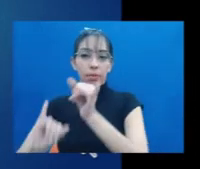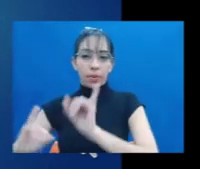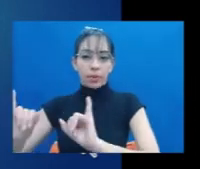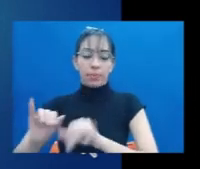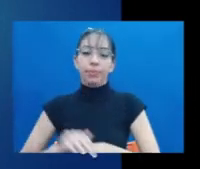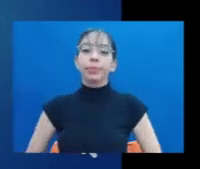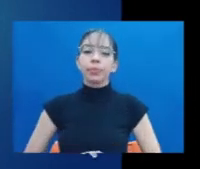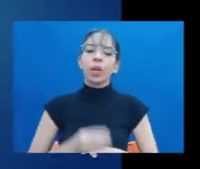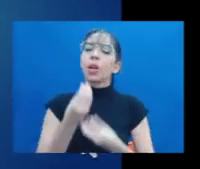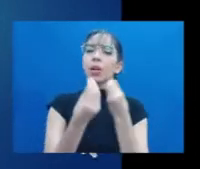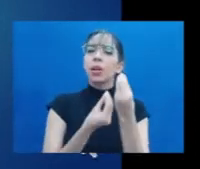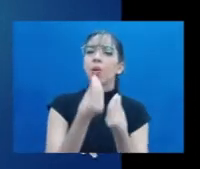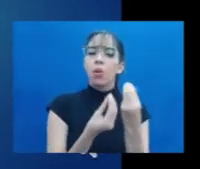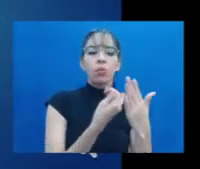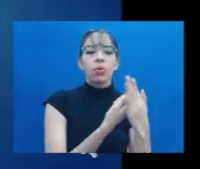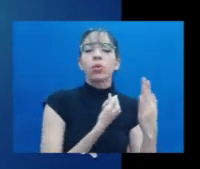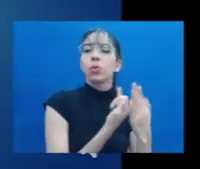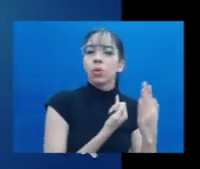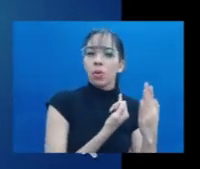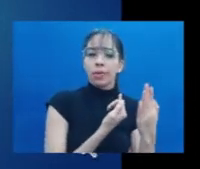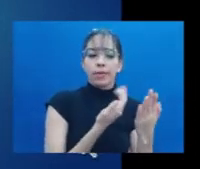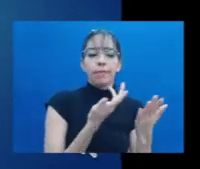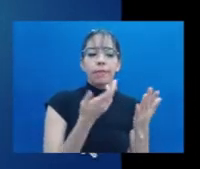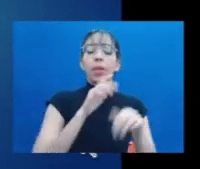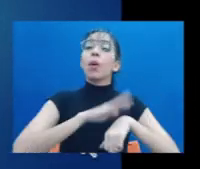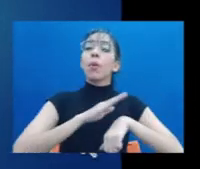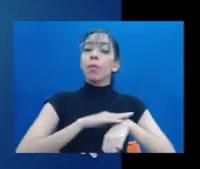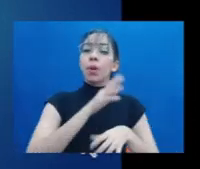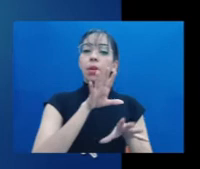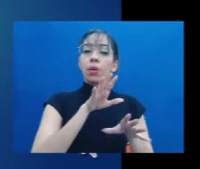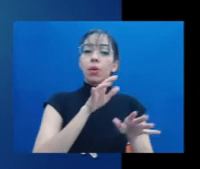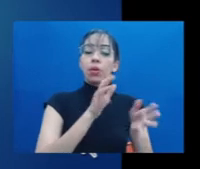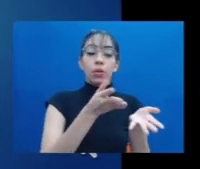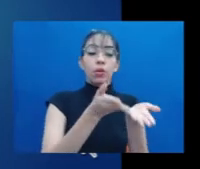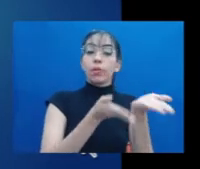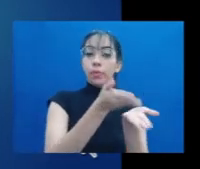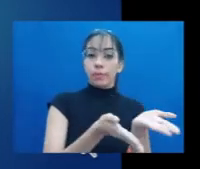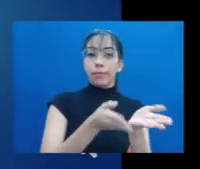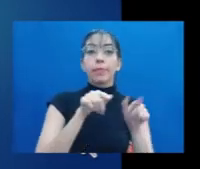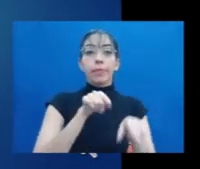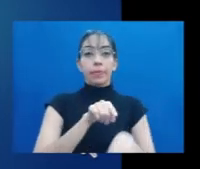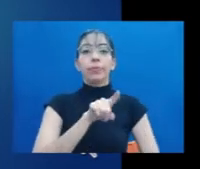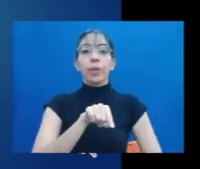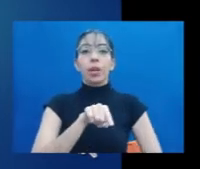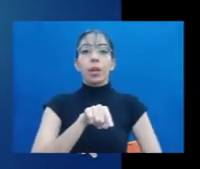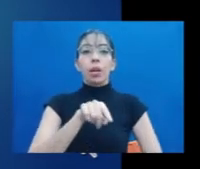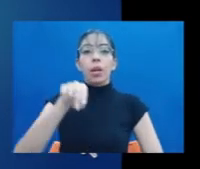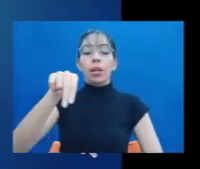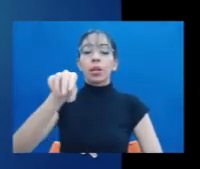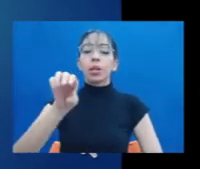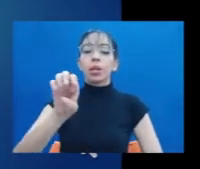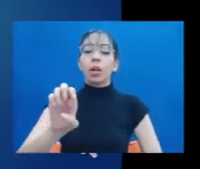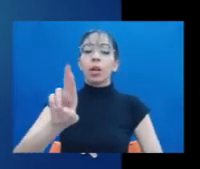também, né, quais seriam as instruções para a manipulação dessa substância. Então, a acrilamida é suspeita de ser